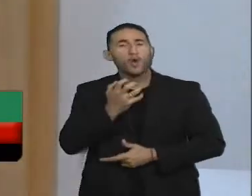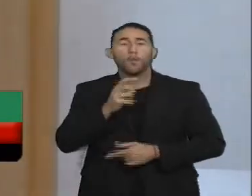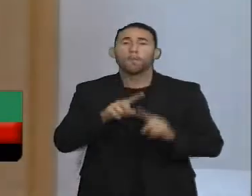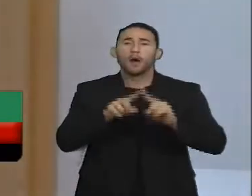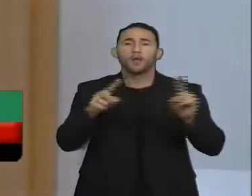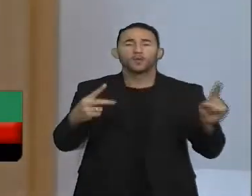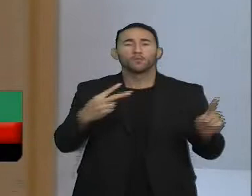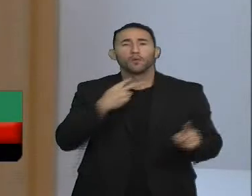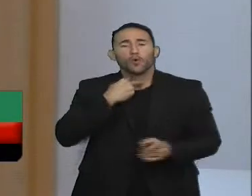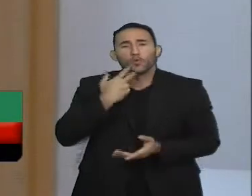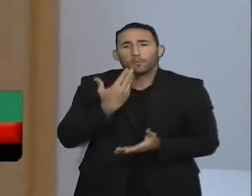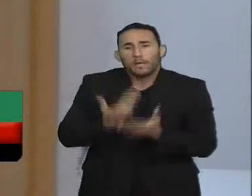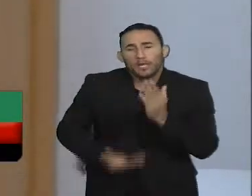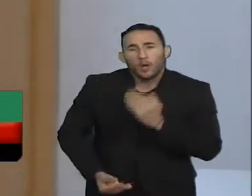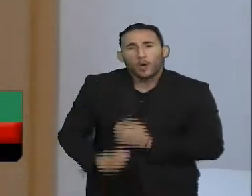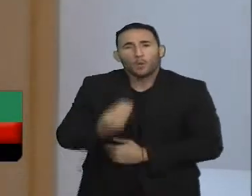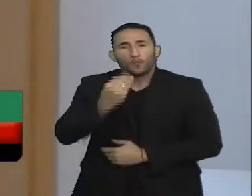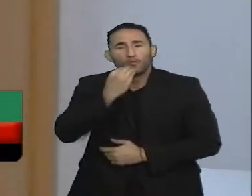poderia